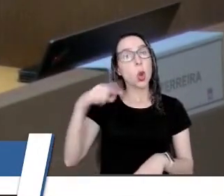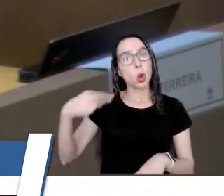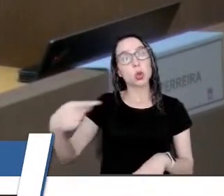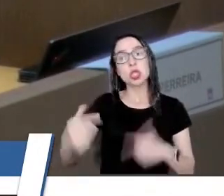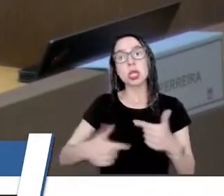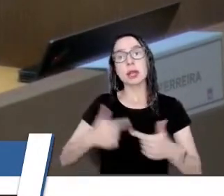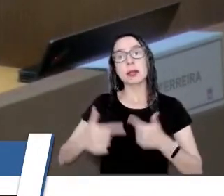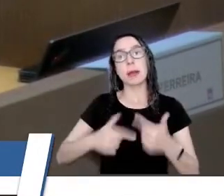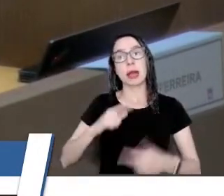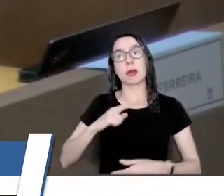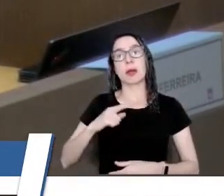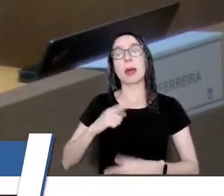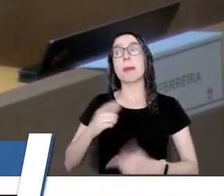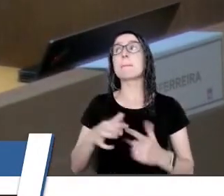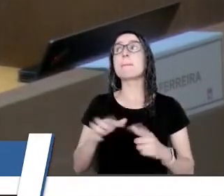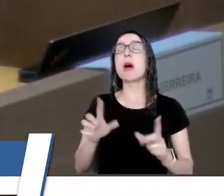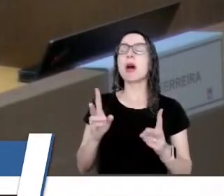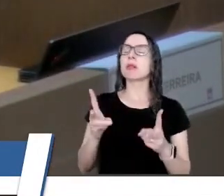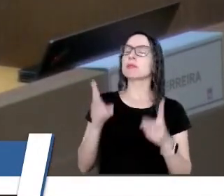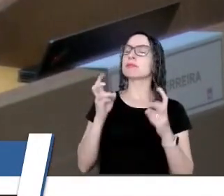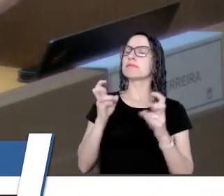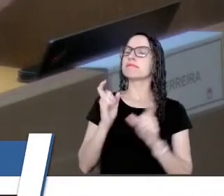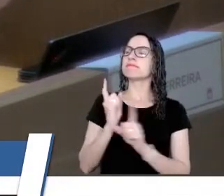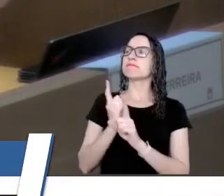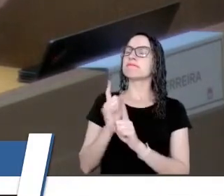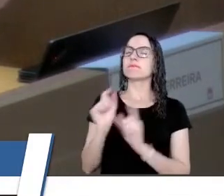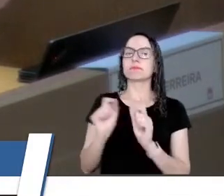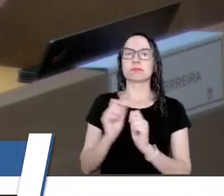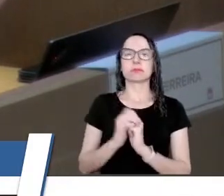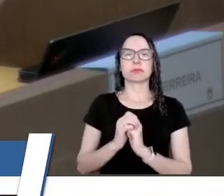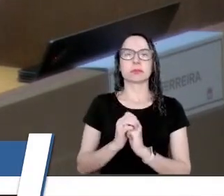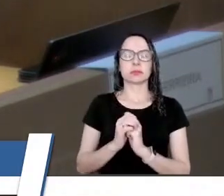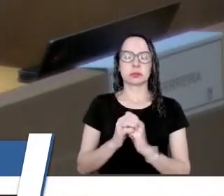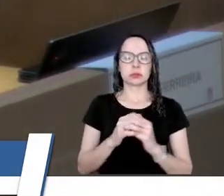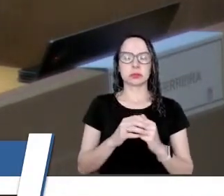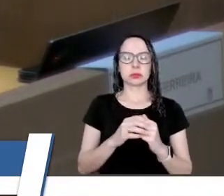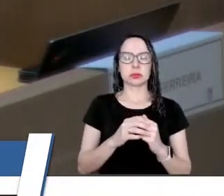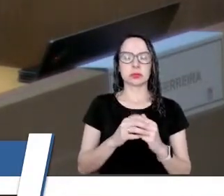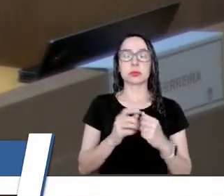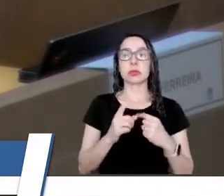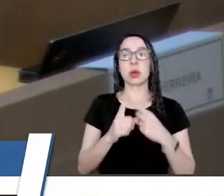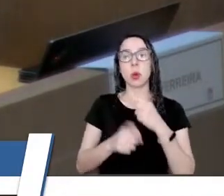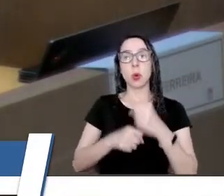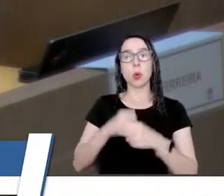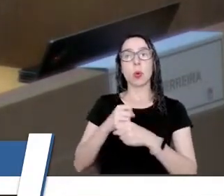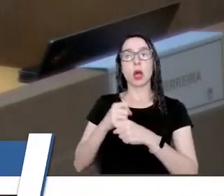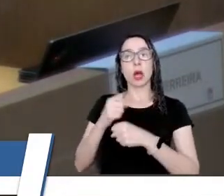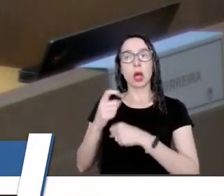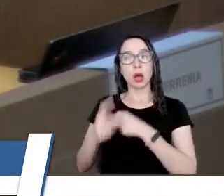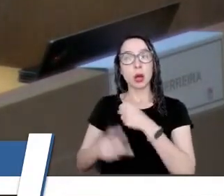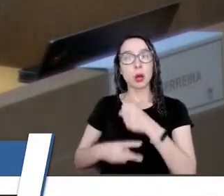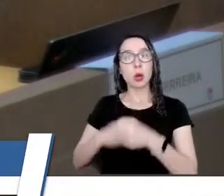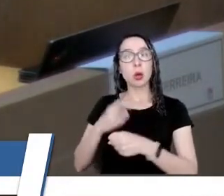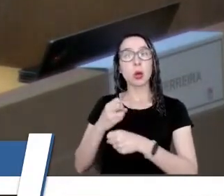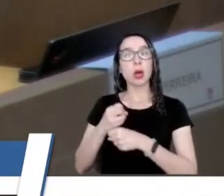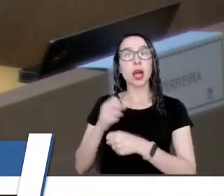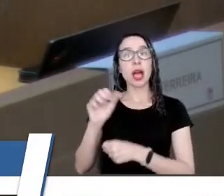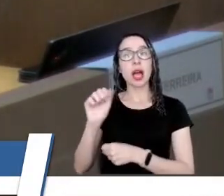gente percebe? O segundo ano já do governo do Alexandre, a gente não vê